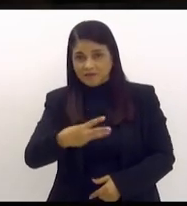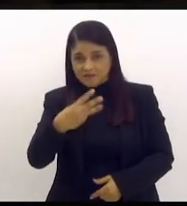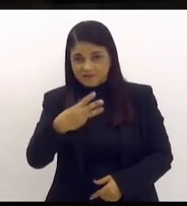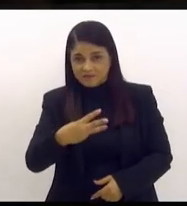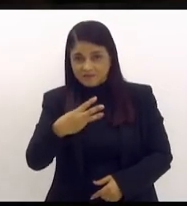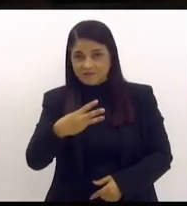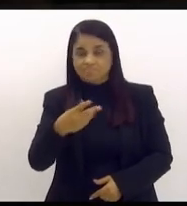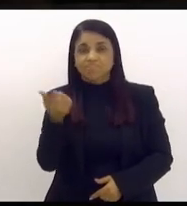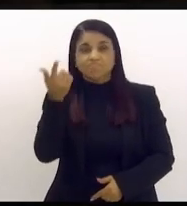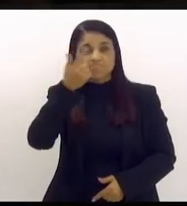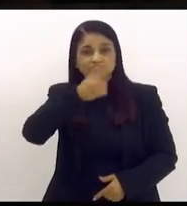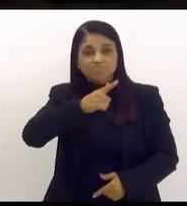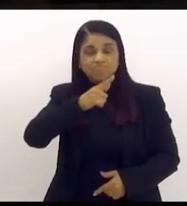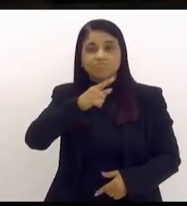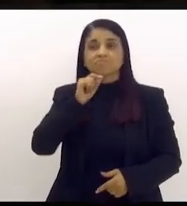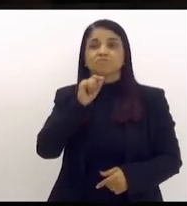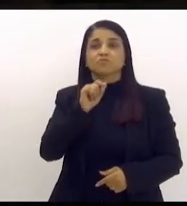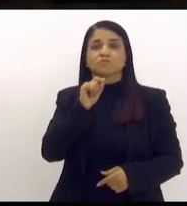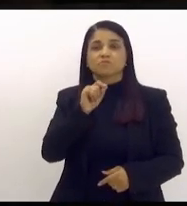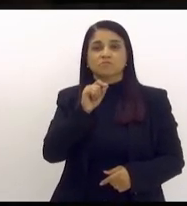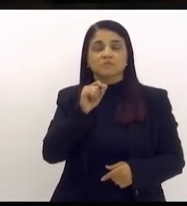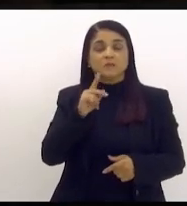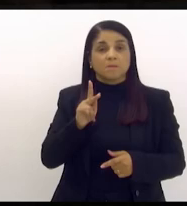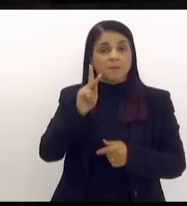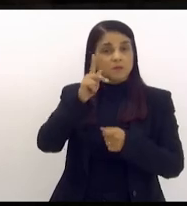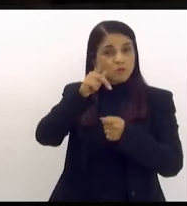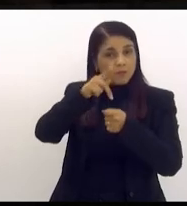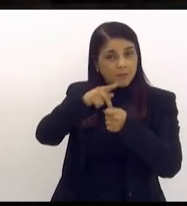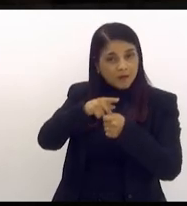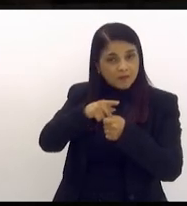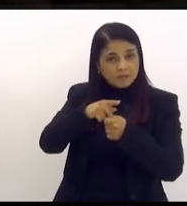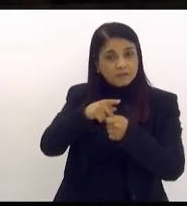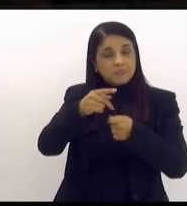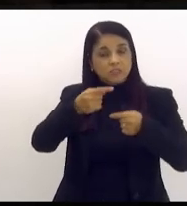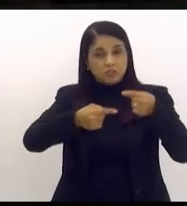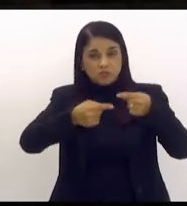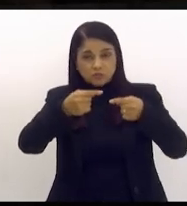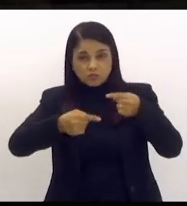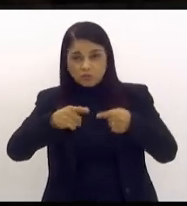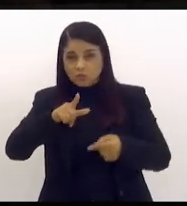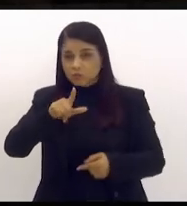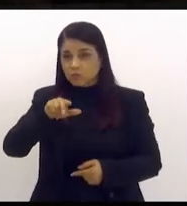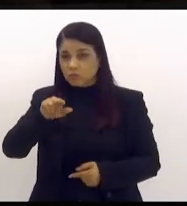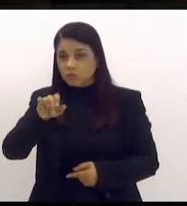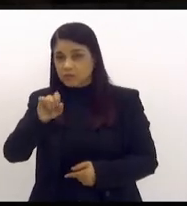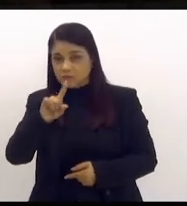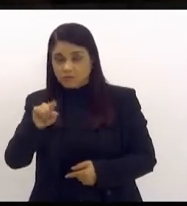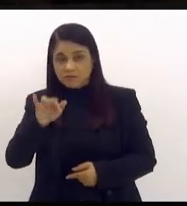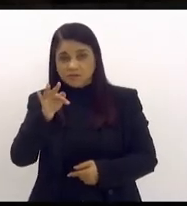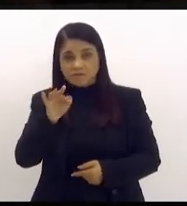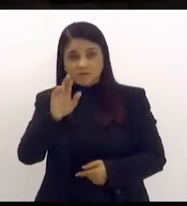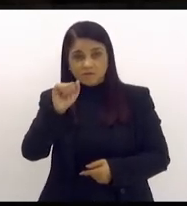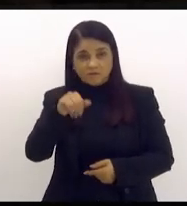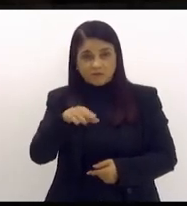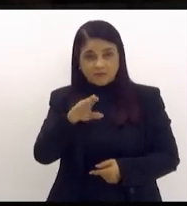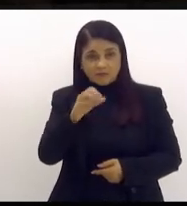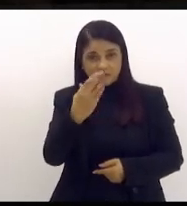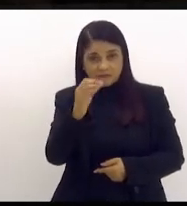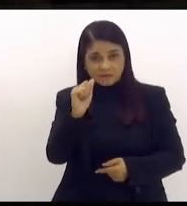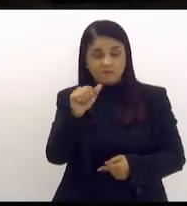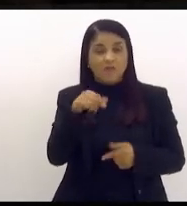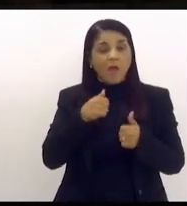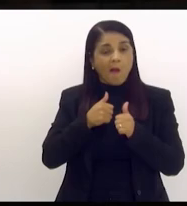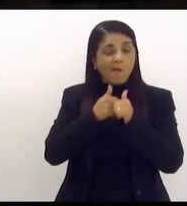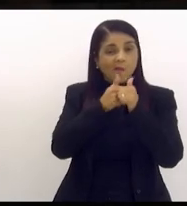três desse a contrapartida a Petrobrás e a gente discutiu isso com William França a gente precisa tá acompanhando